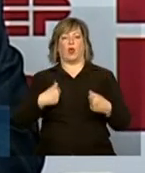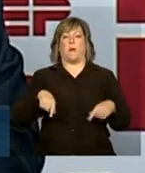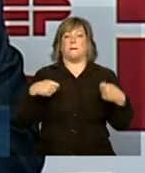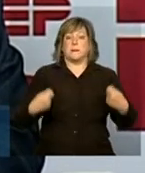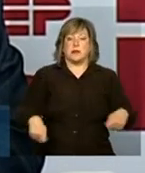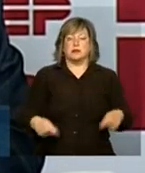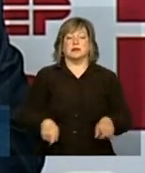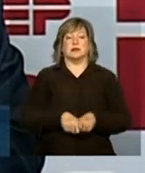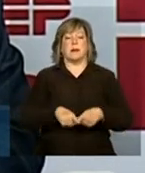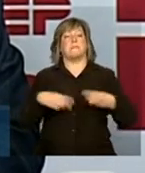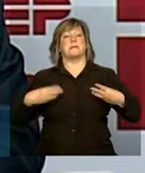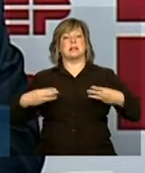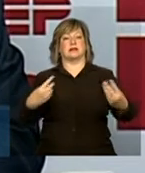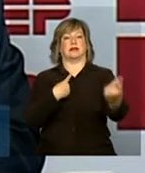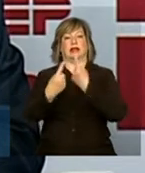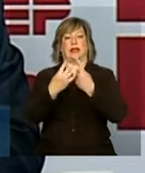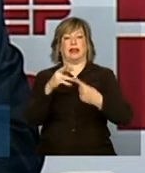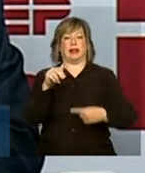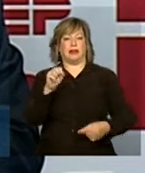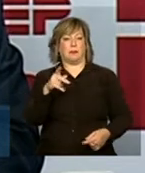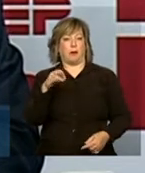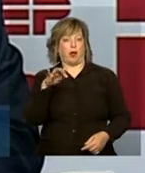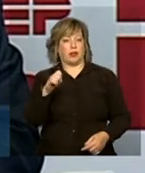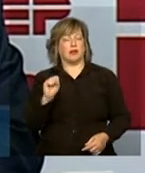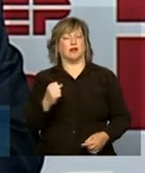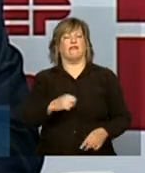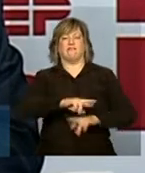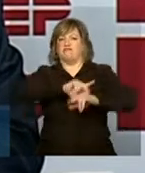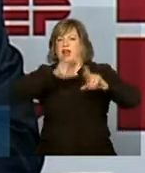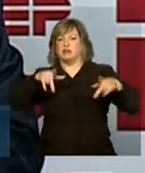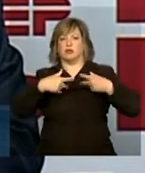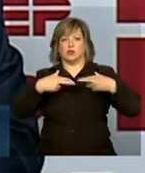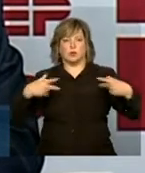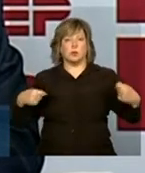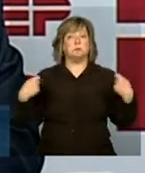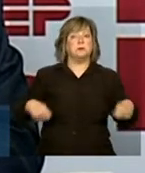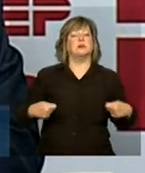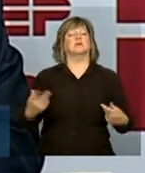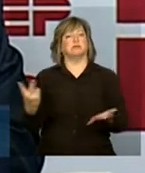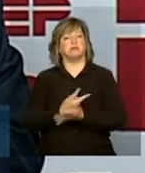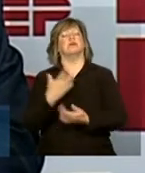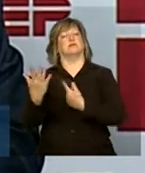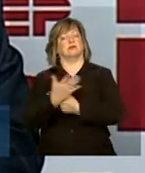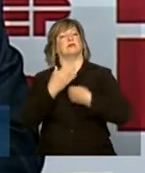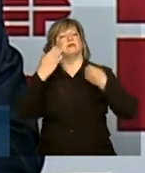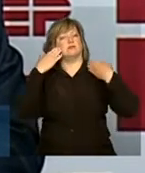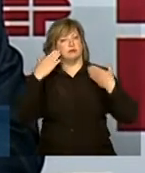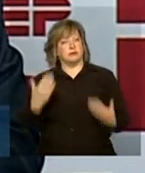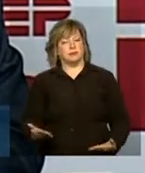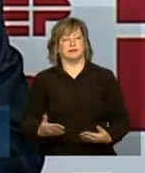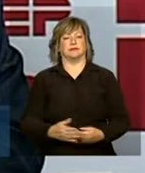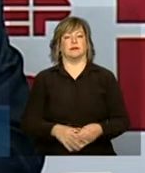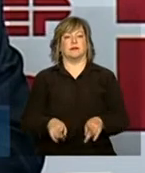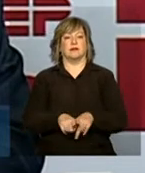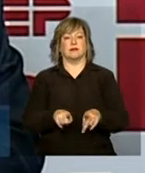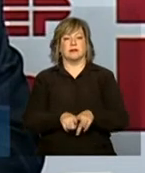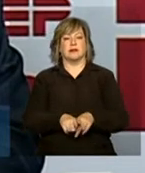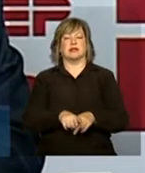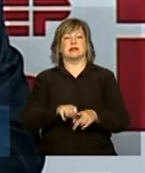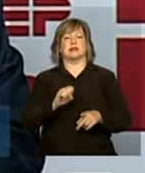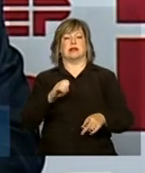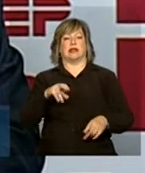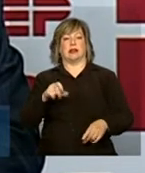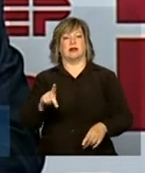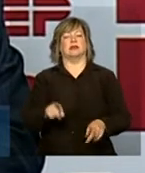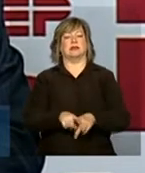demandas, o Ministério do Transporte, várias providências que foram necessárias, ao SENAD,